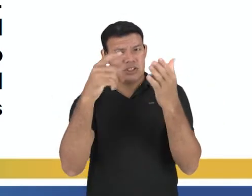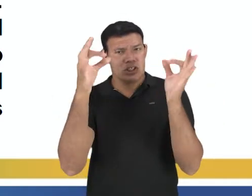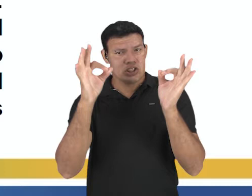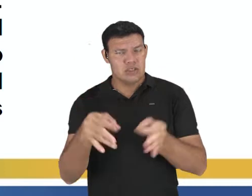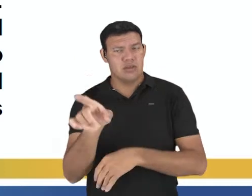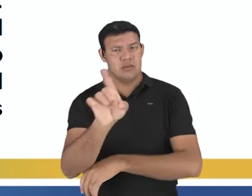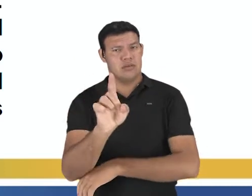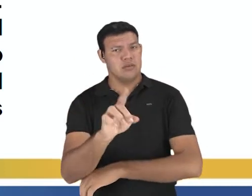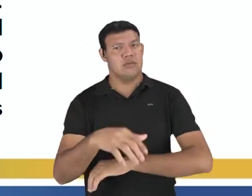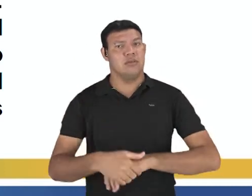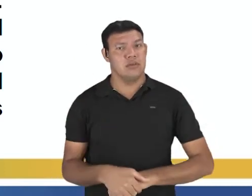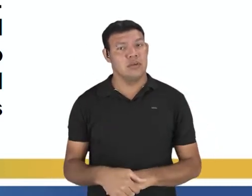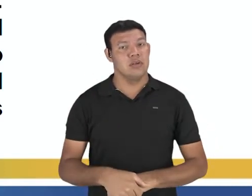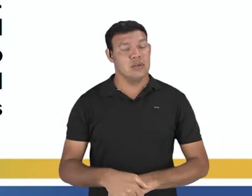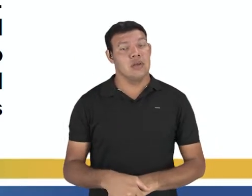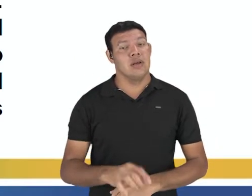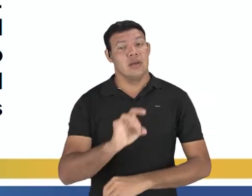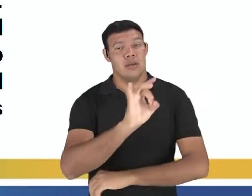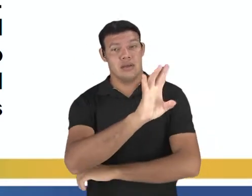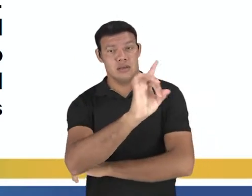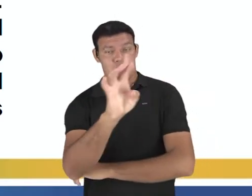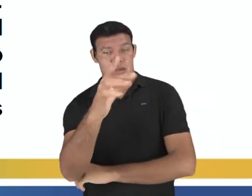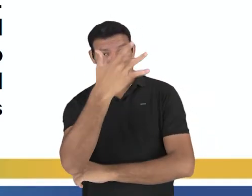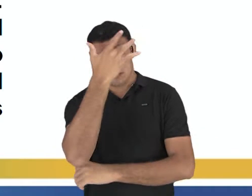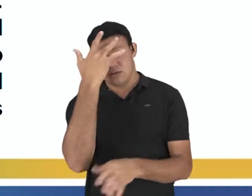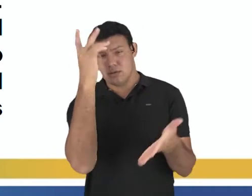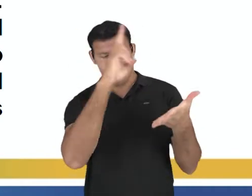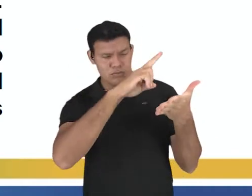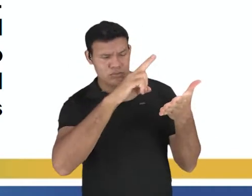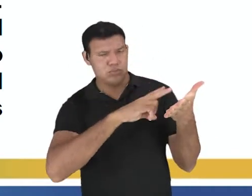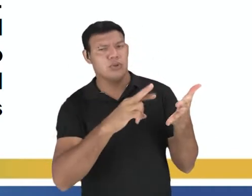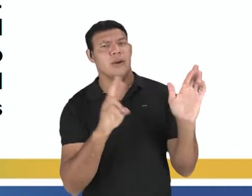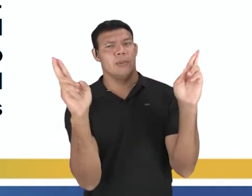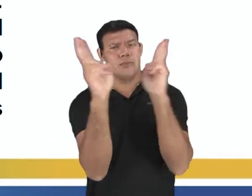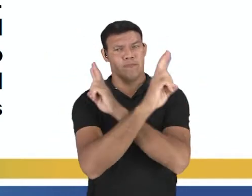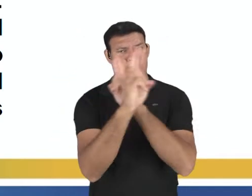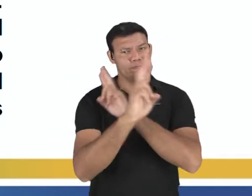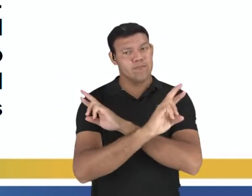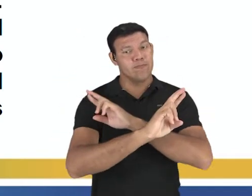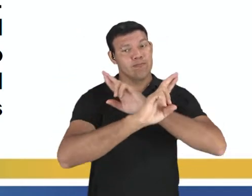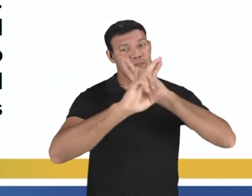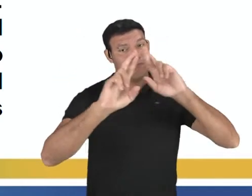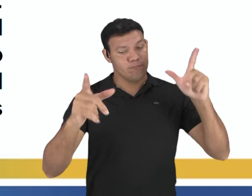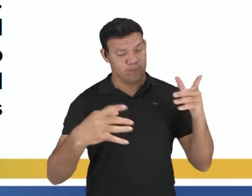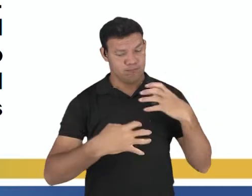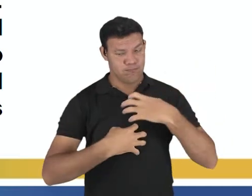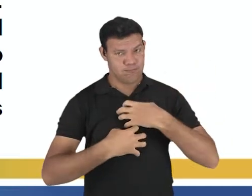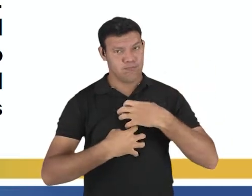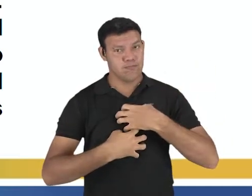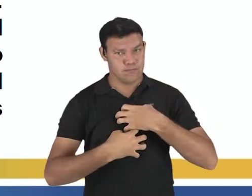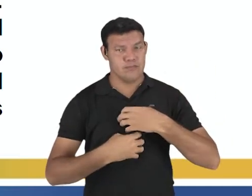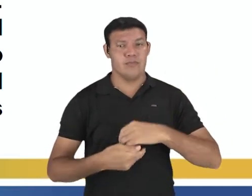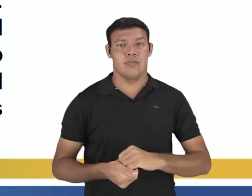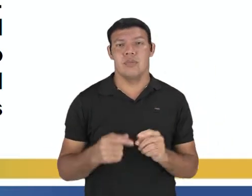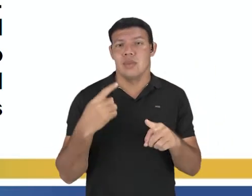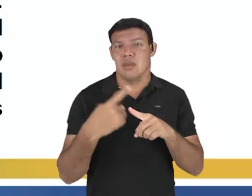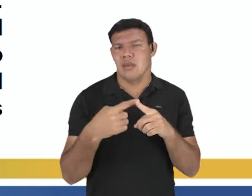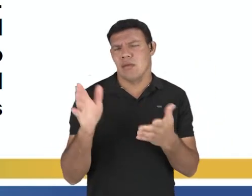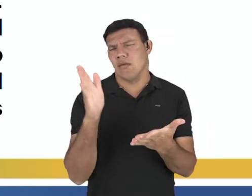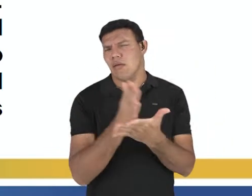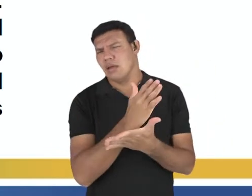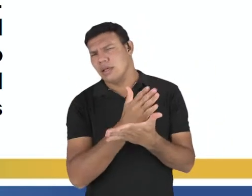Na verdade, em cada leitor, a literatura relaciona-se de um jeito diferente. Por quê? Para